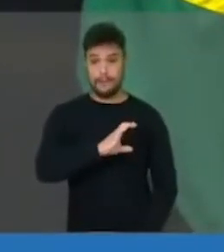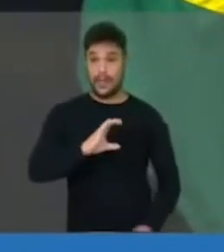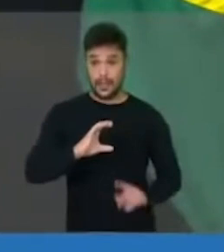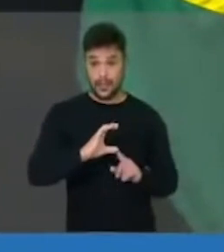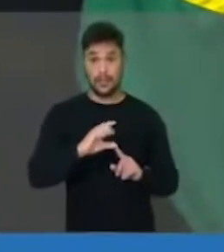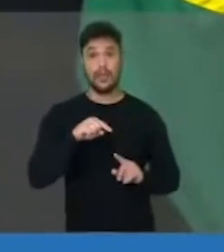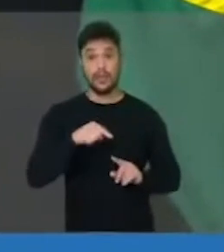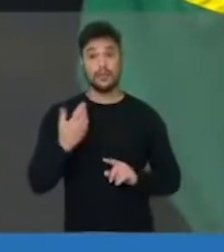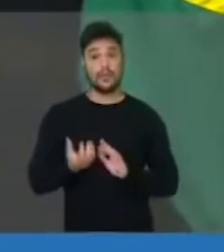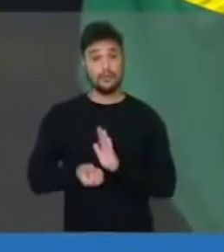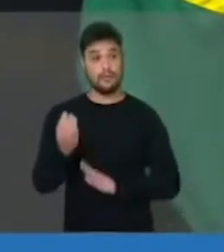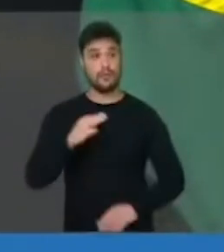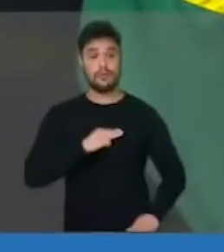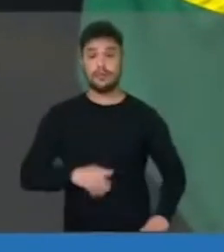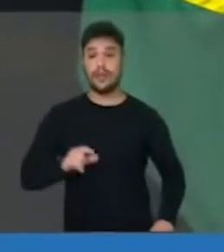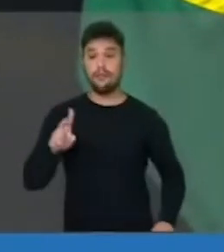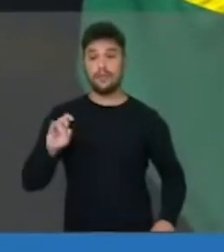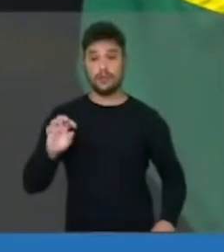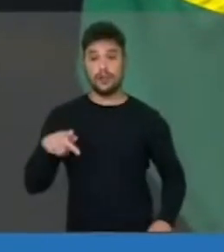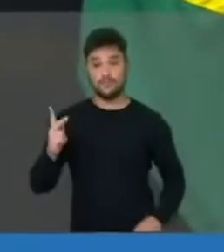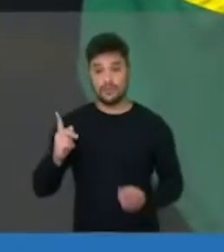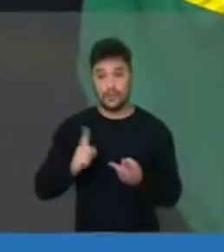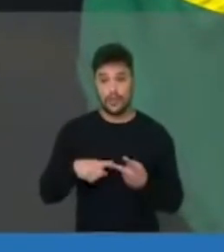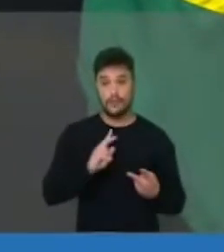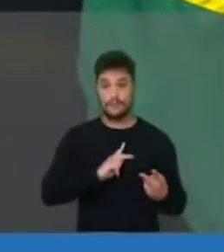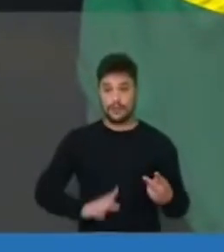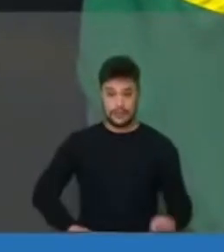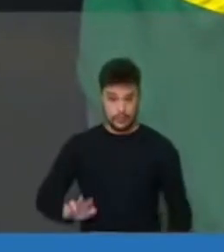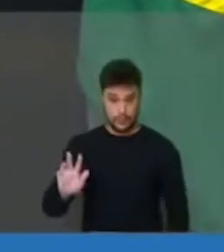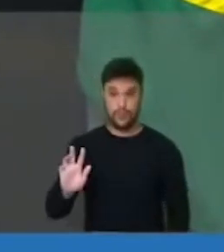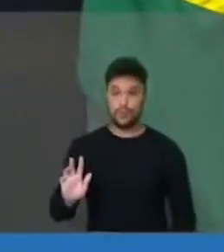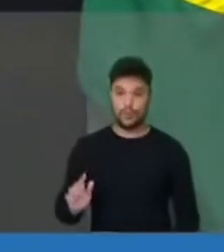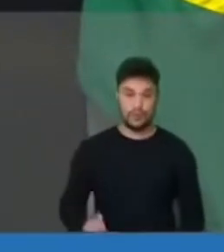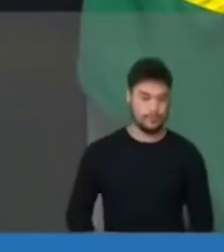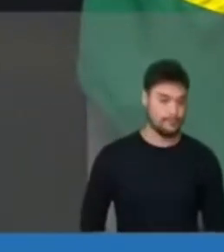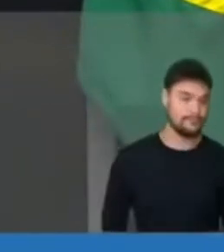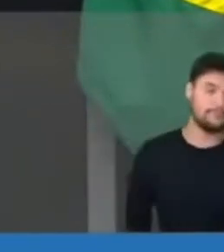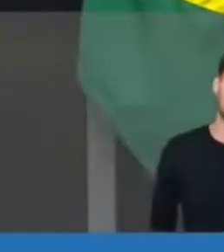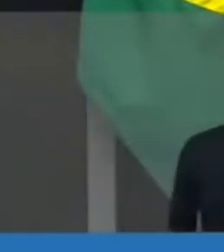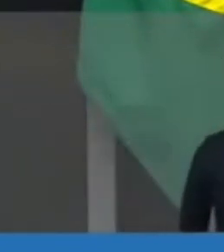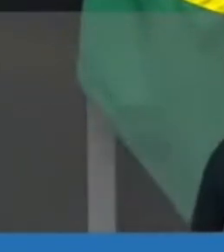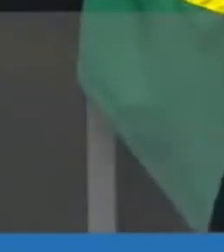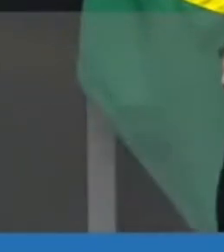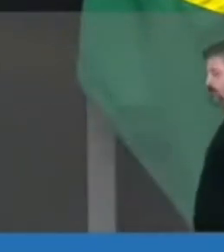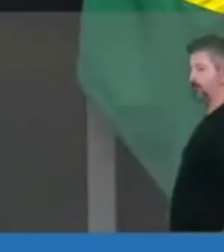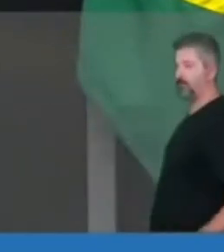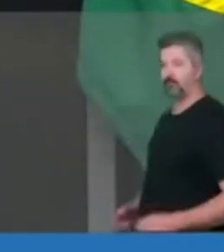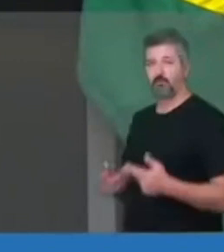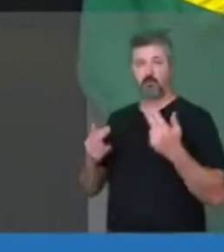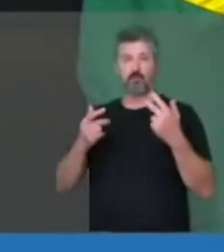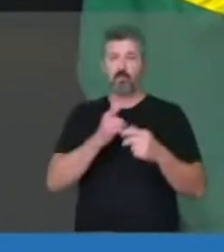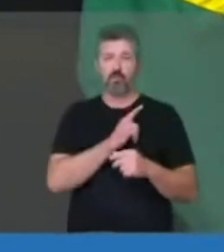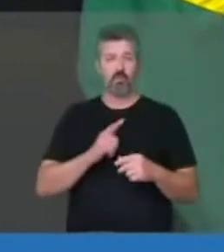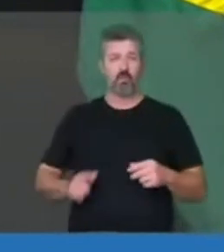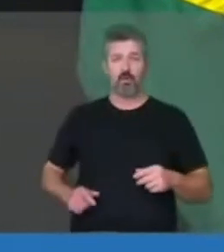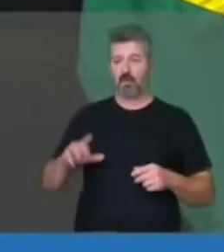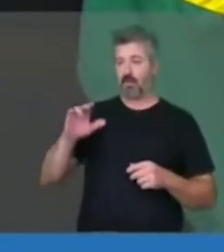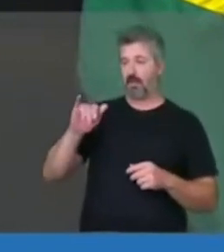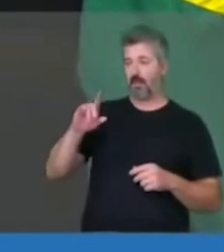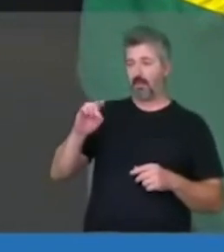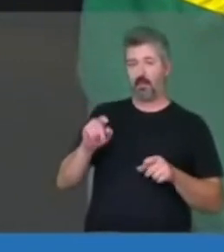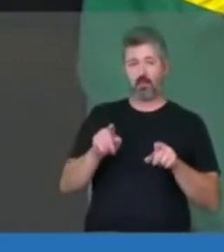apresentada pelo Ministro lewandovski pelo presidente Lula tanto o governador Ronaldo Caiado como o Governador Tarcísio de